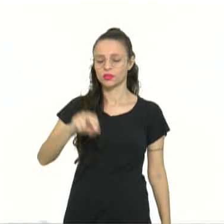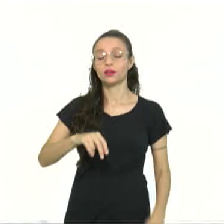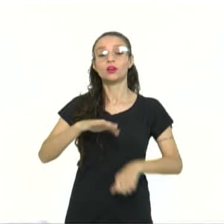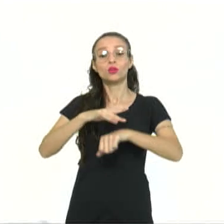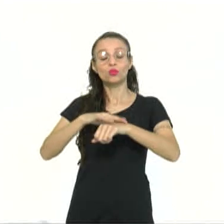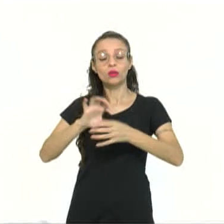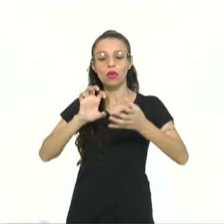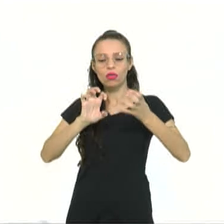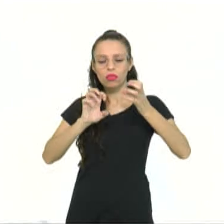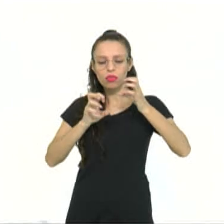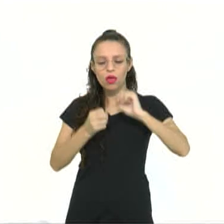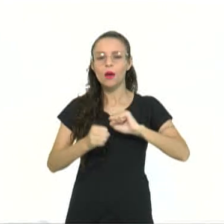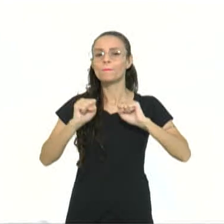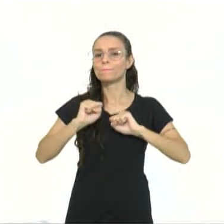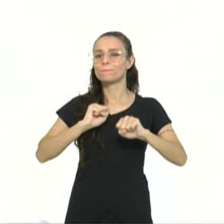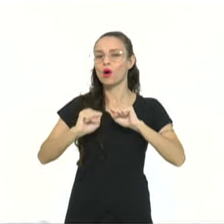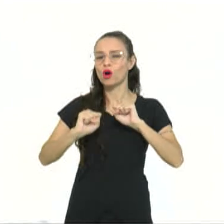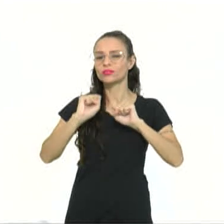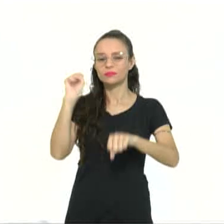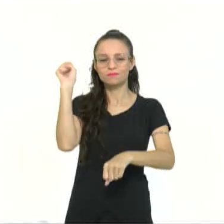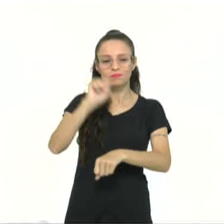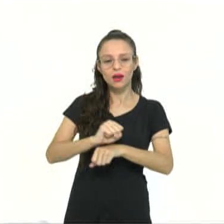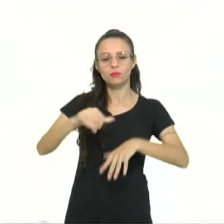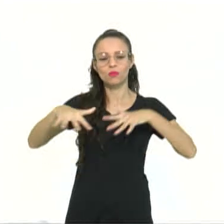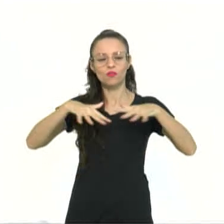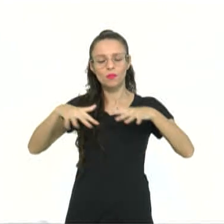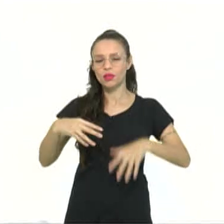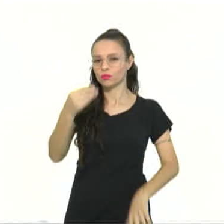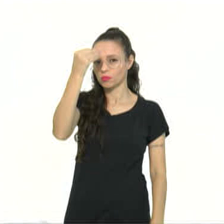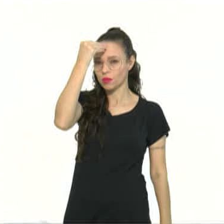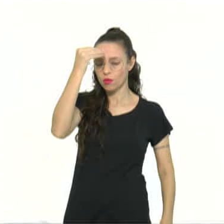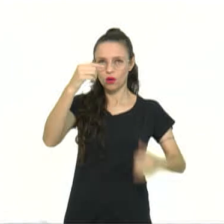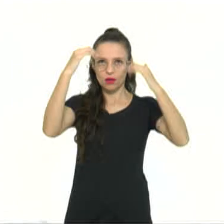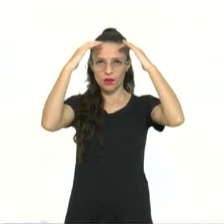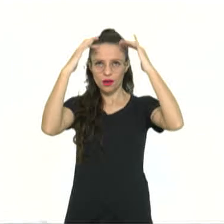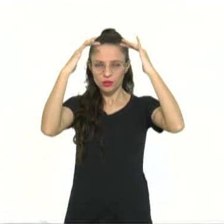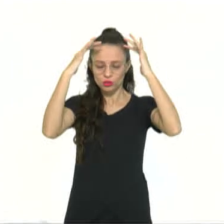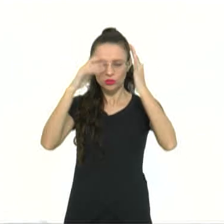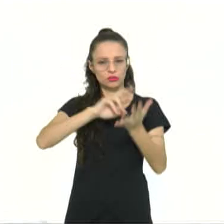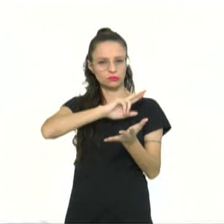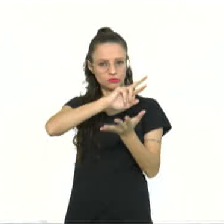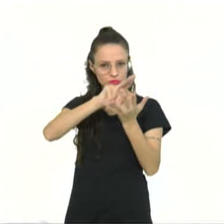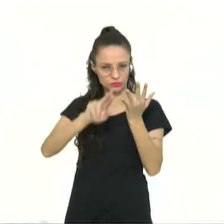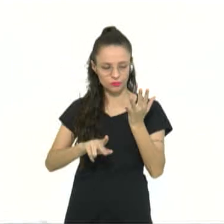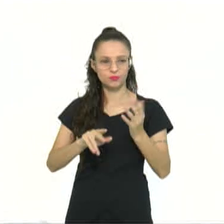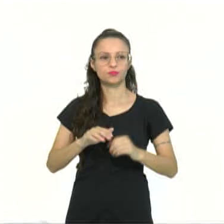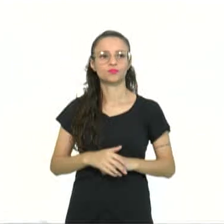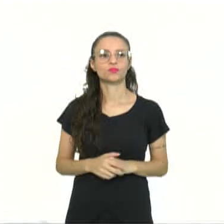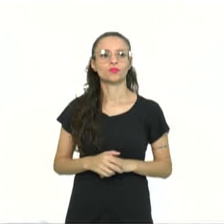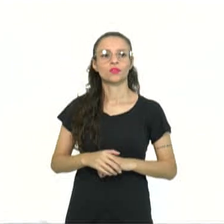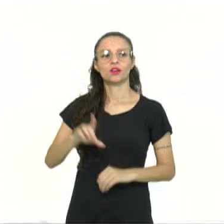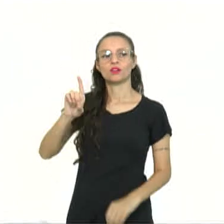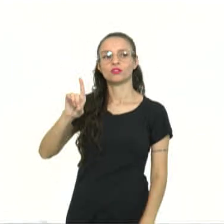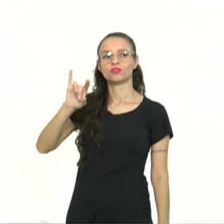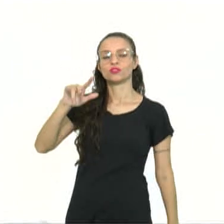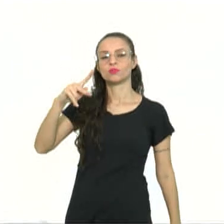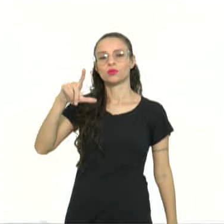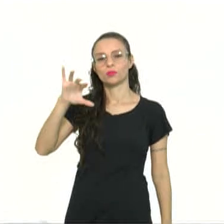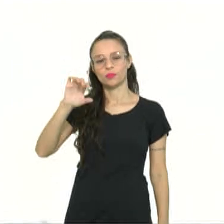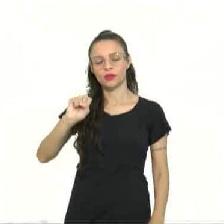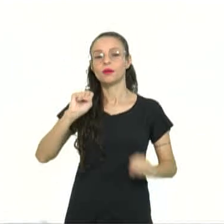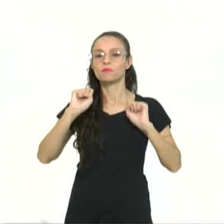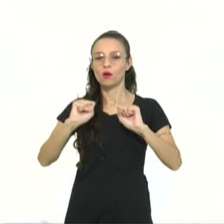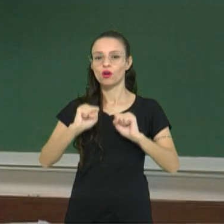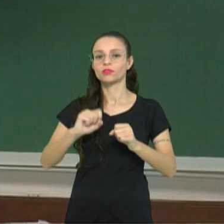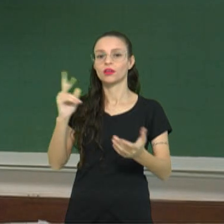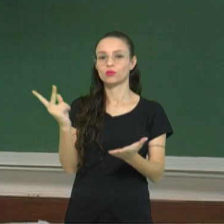degenerativas podem comprometer movimentos, memória, raciocínio, etc. Também marcar verdadeiro ou falso, e diplopia pode ser um efeito da